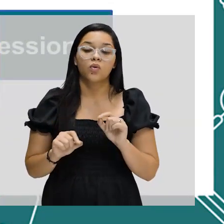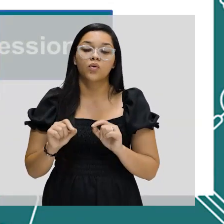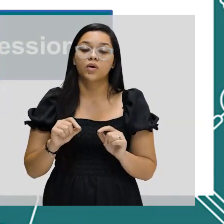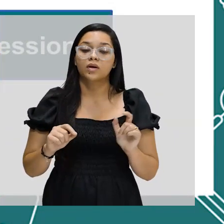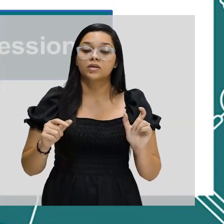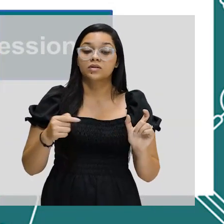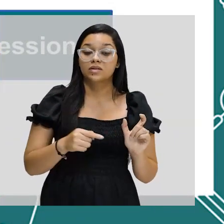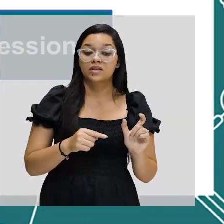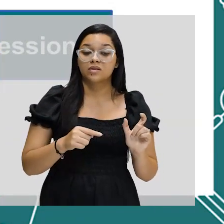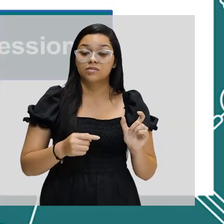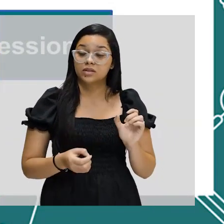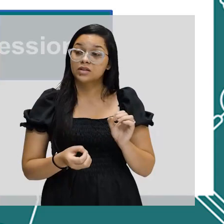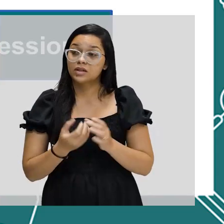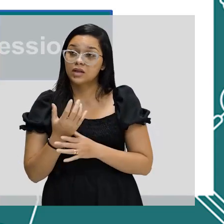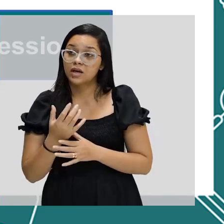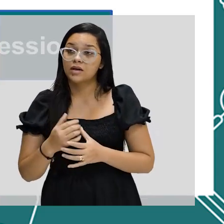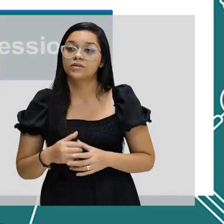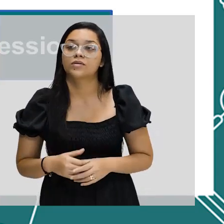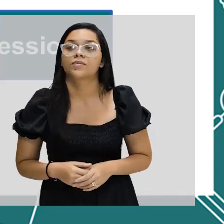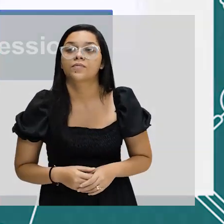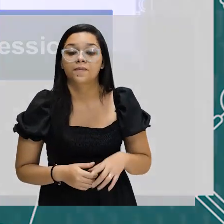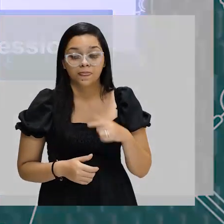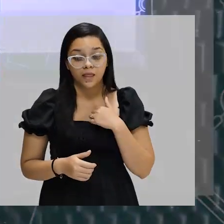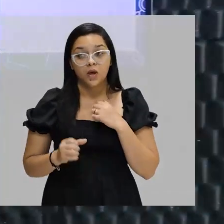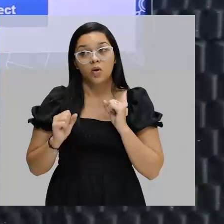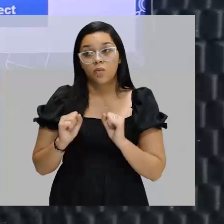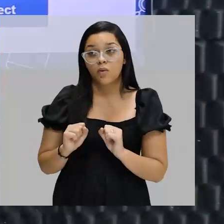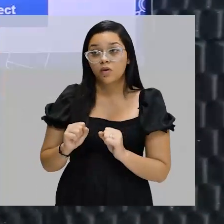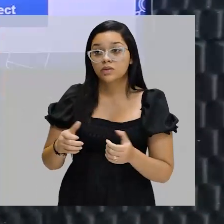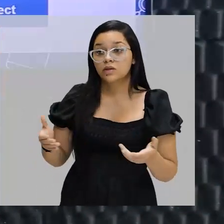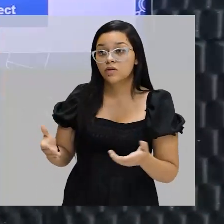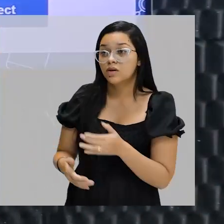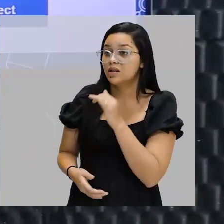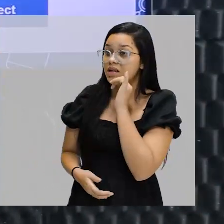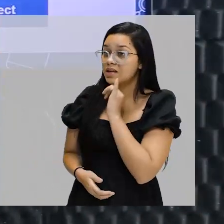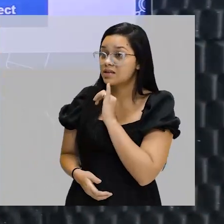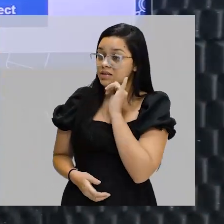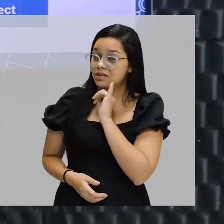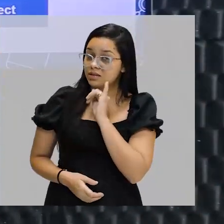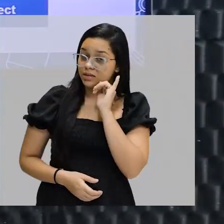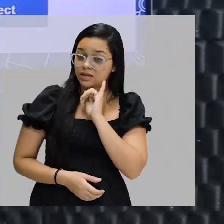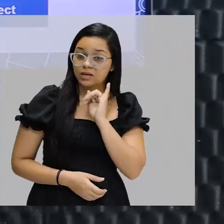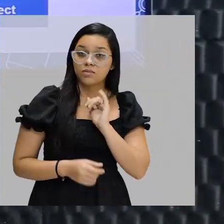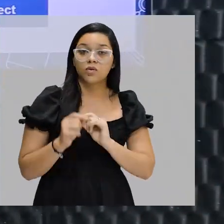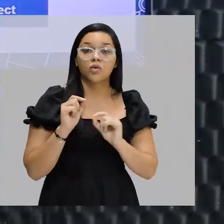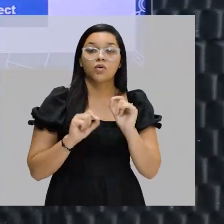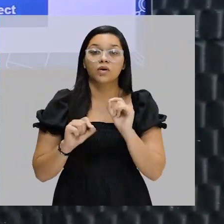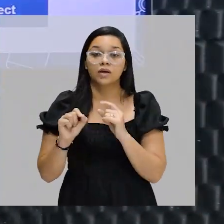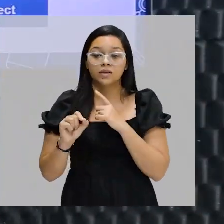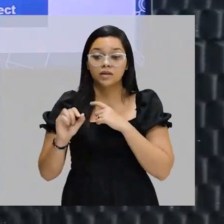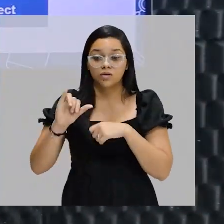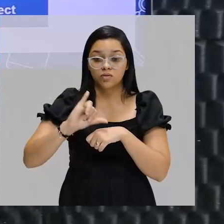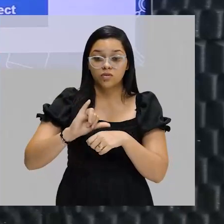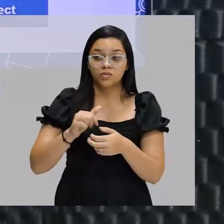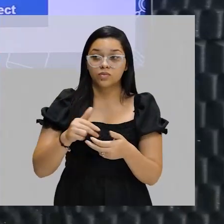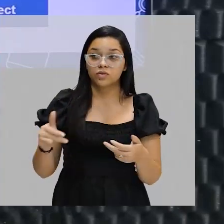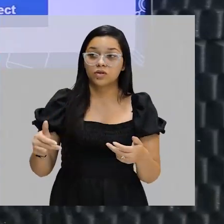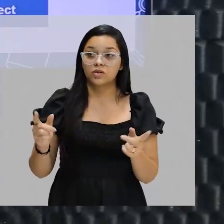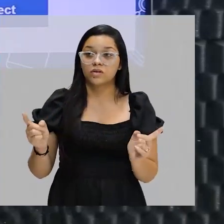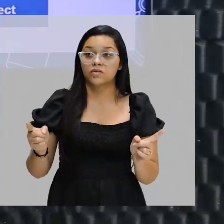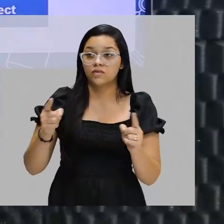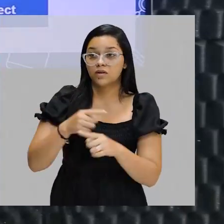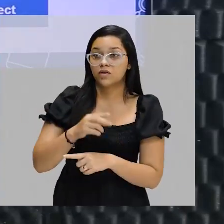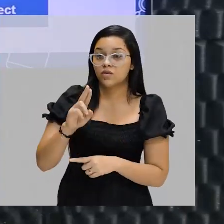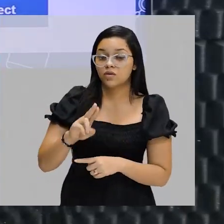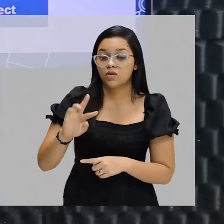termo está se referindo. Eu poderia, nesse exemplo de baixo, que eu estou me referindo ao objeto, ao invés